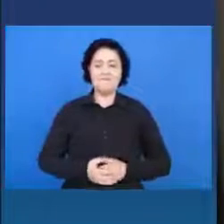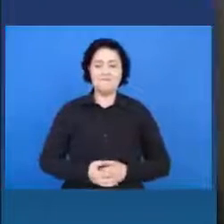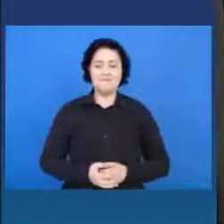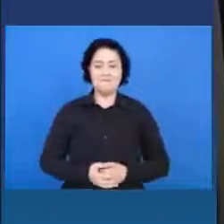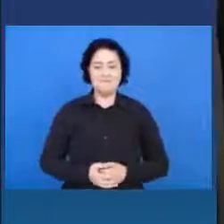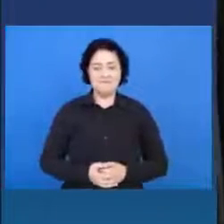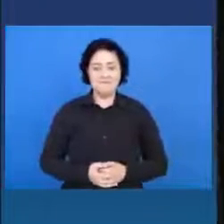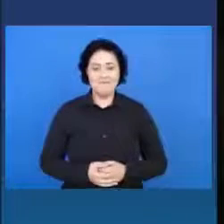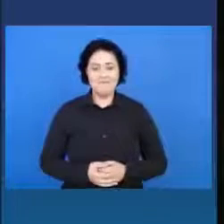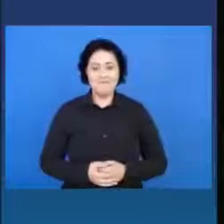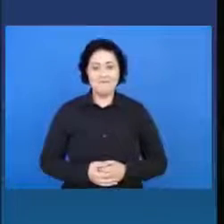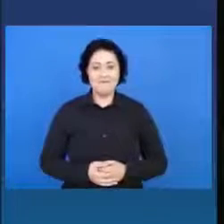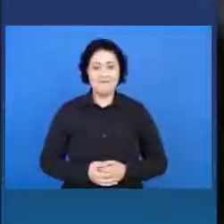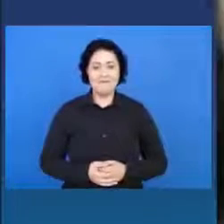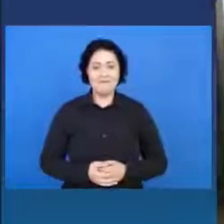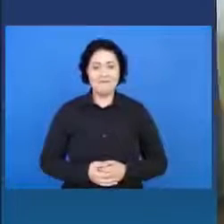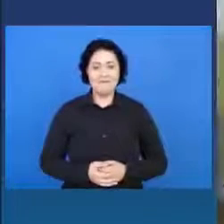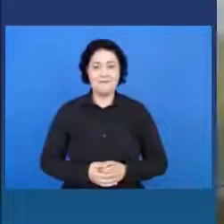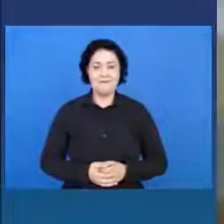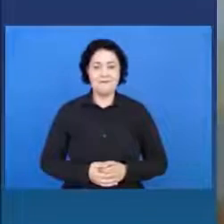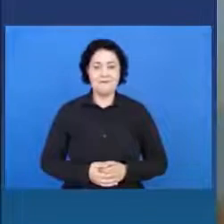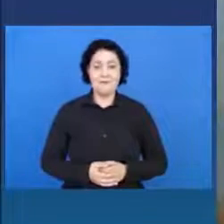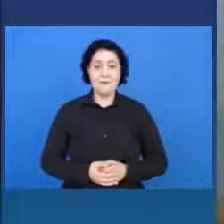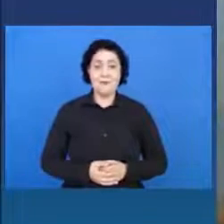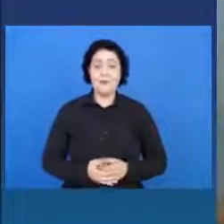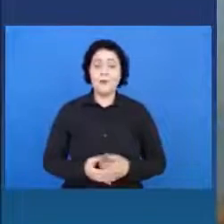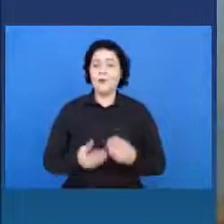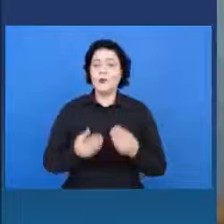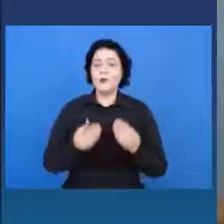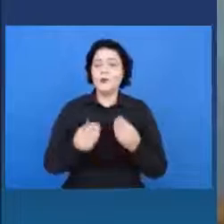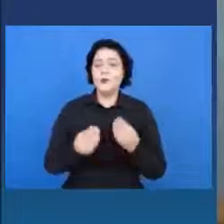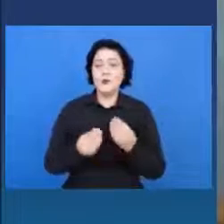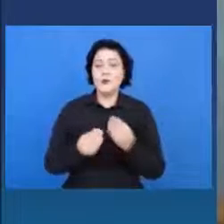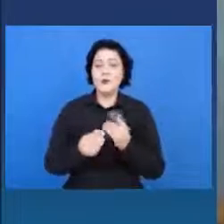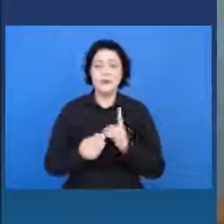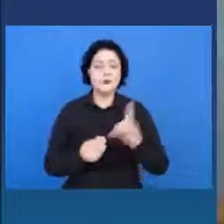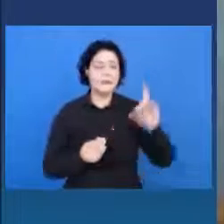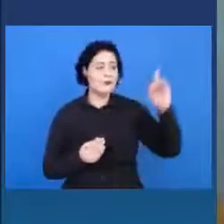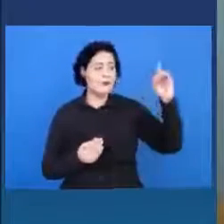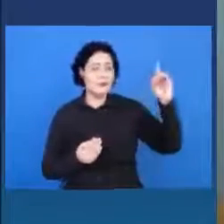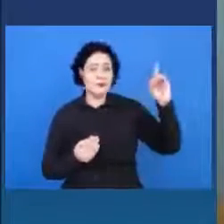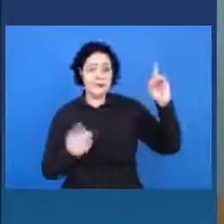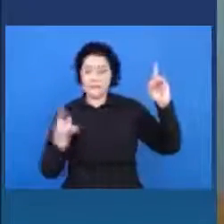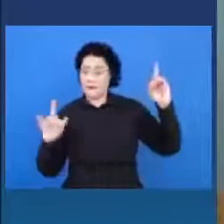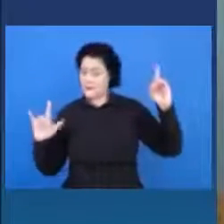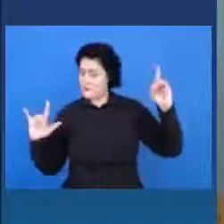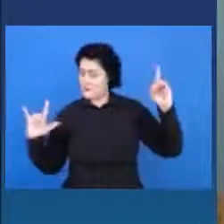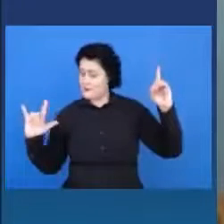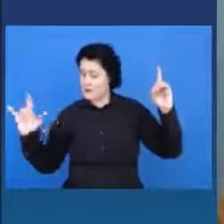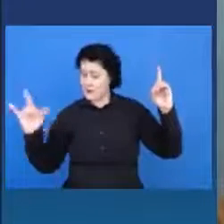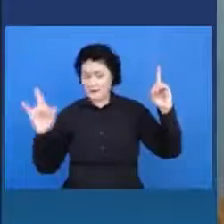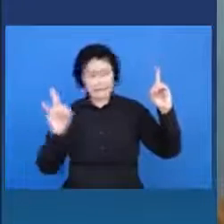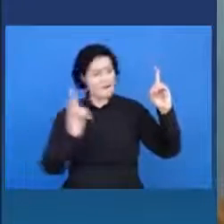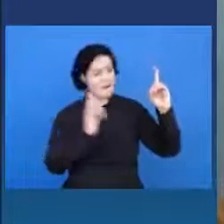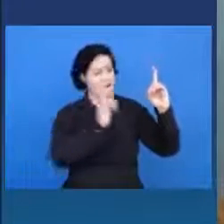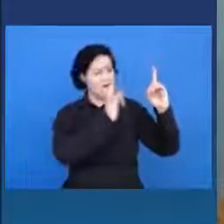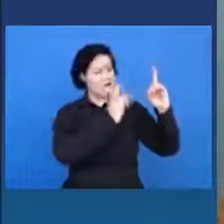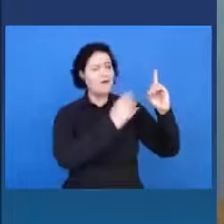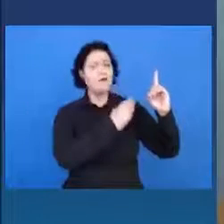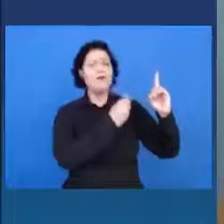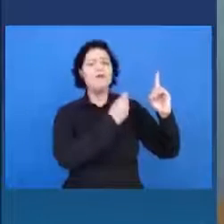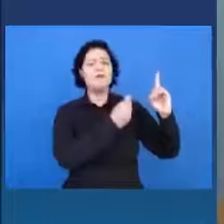fala para Malu aprendamos a cuidar de tudo que ele criou